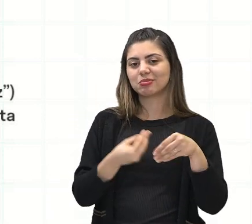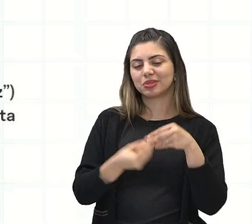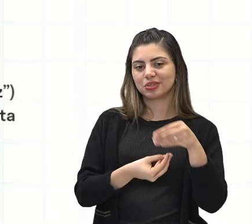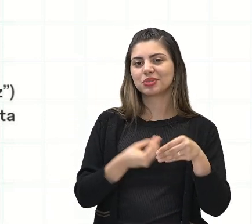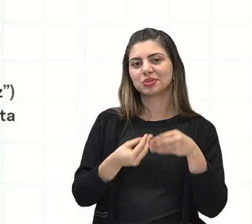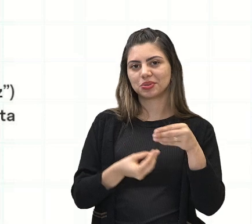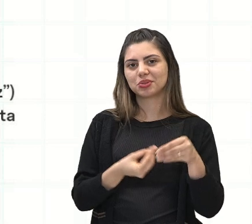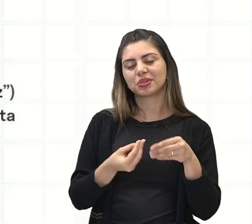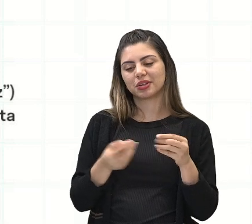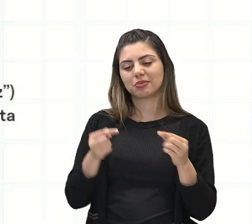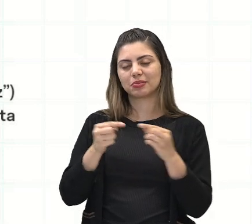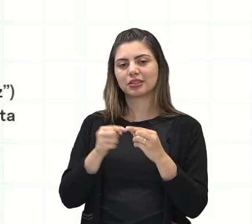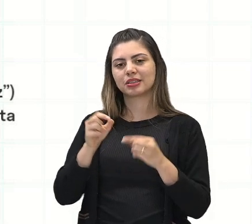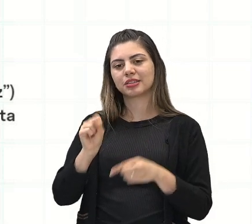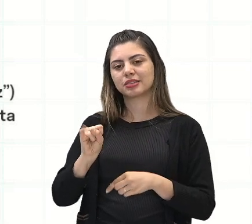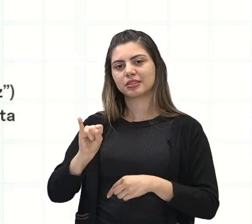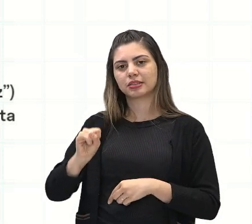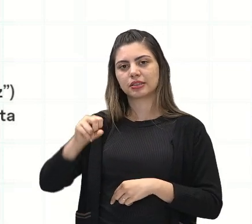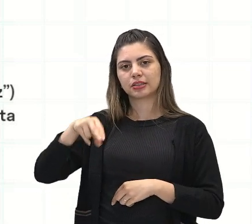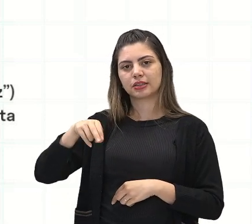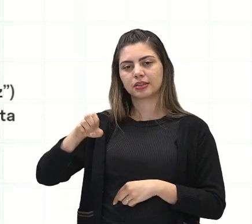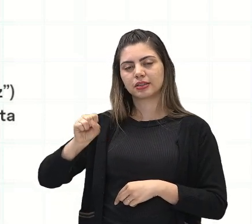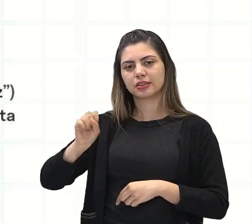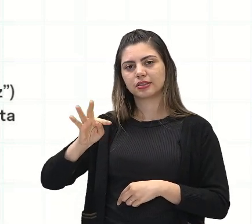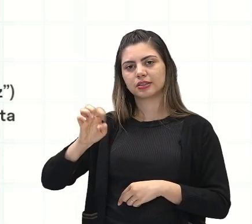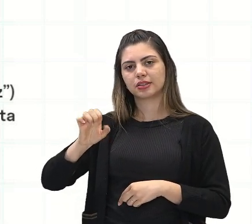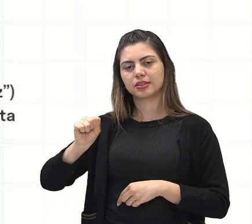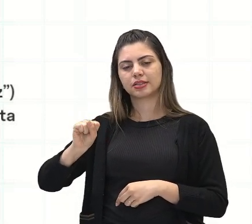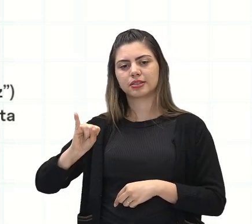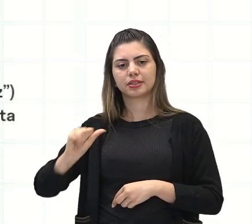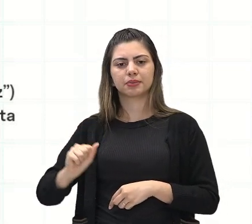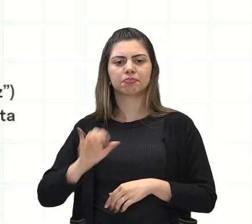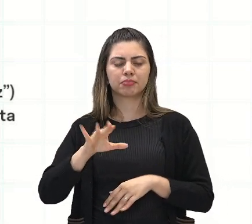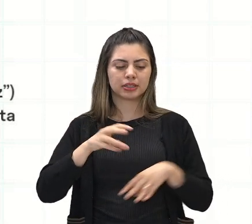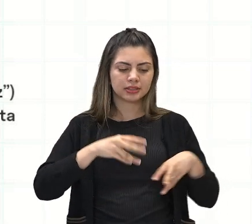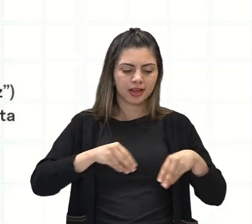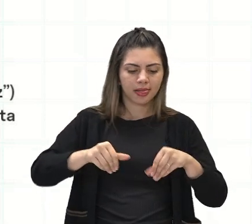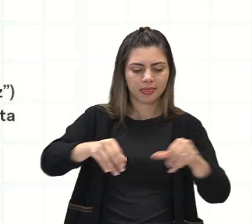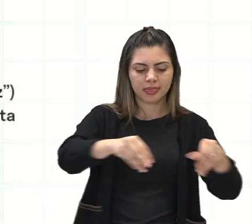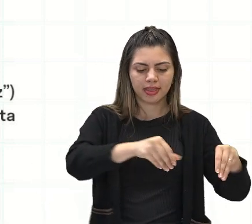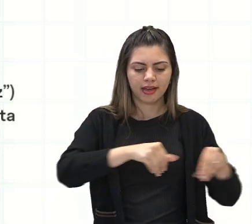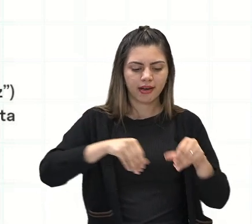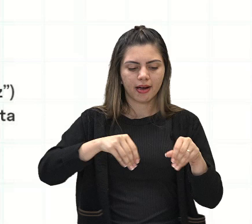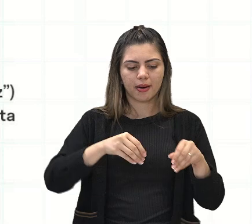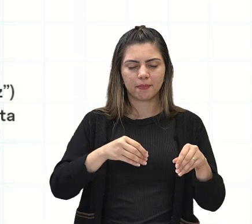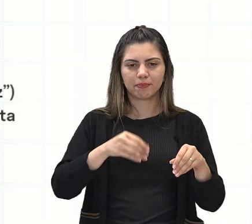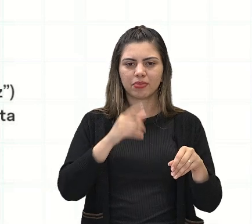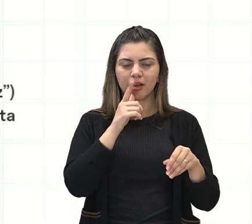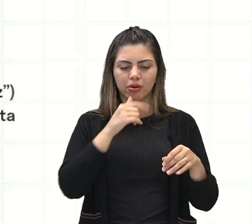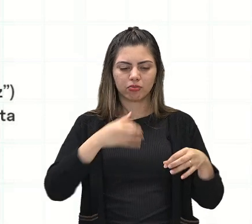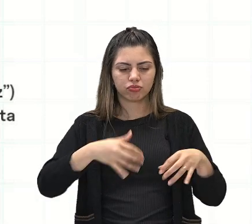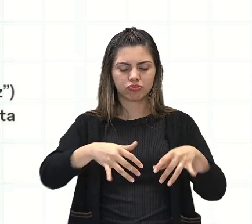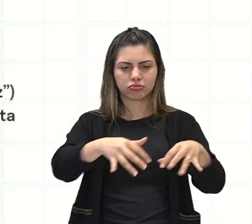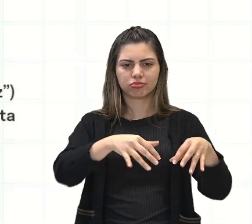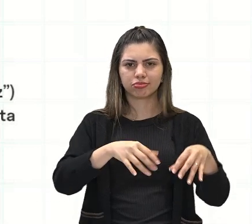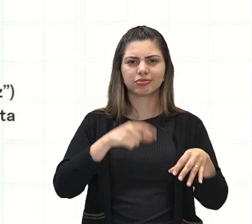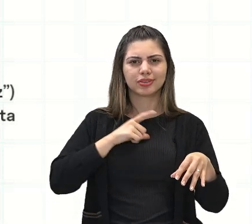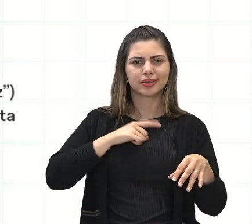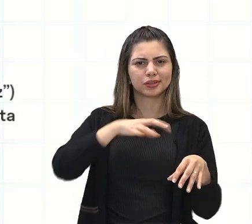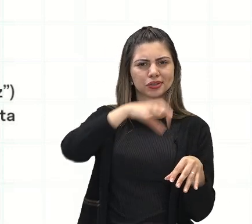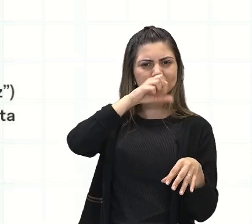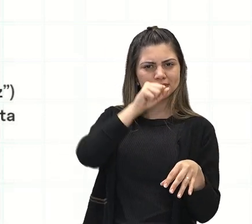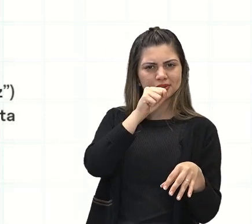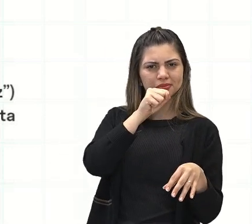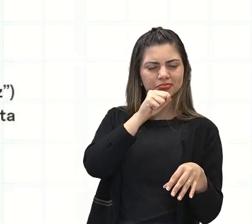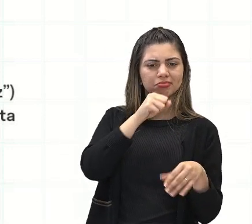sinestesia. E cheiro de terra molhada tem cheiro? Tem algum cheiro específico, mas a terra molhada eu